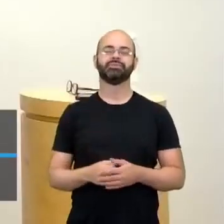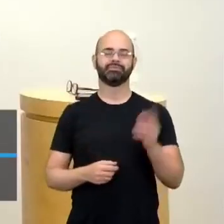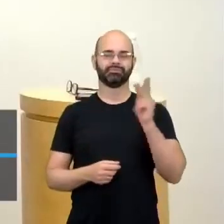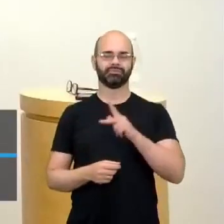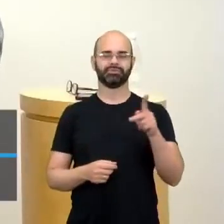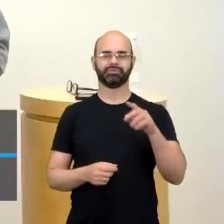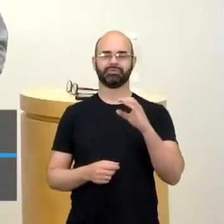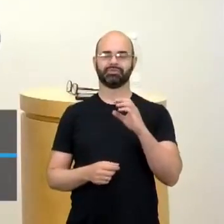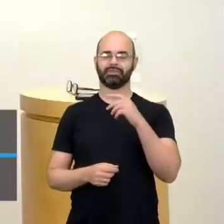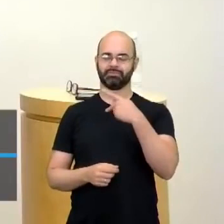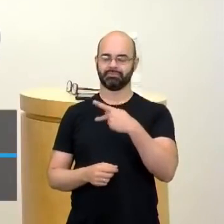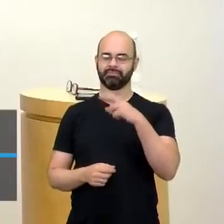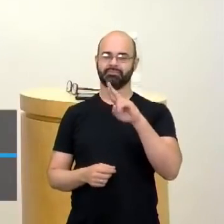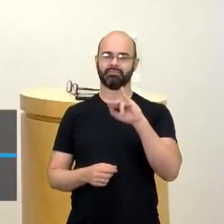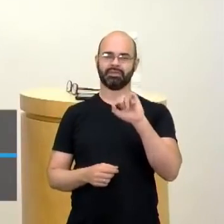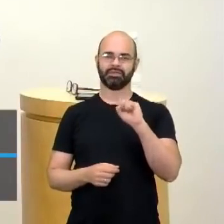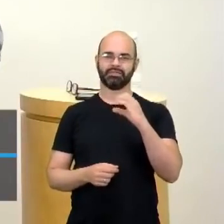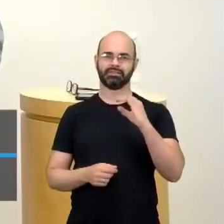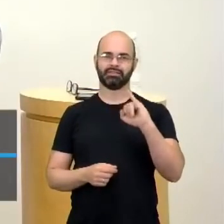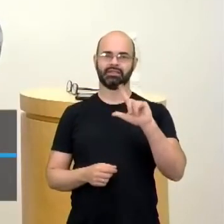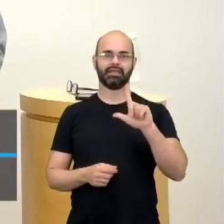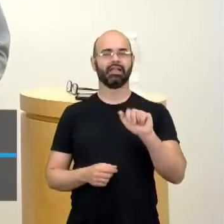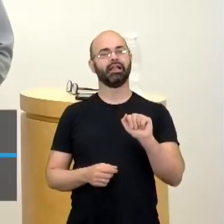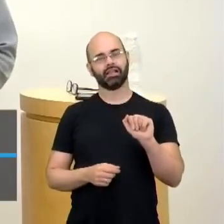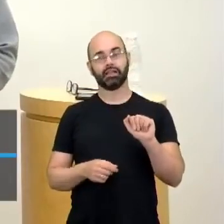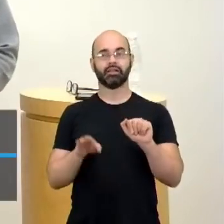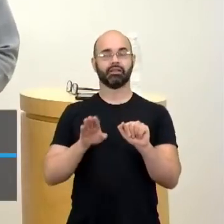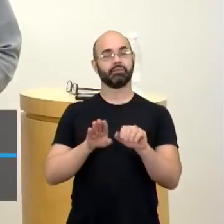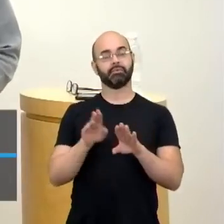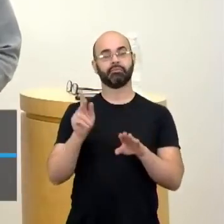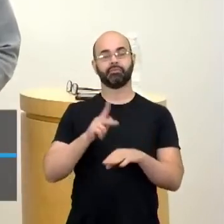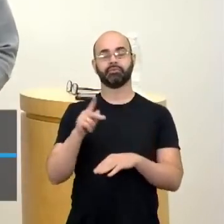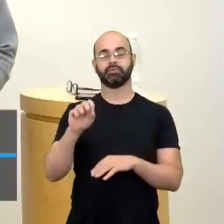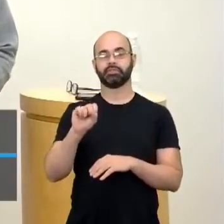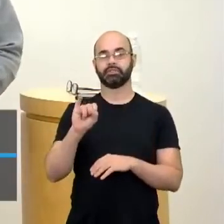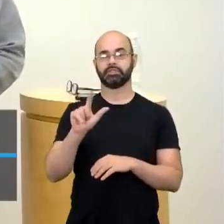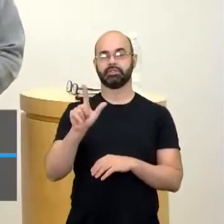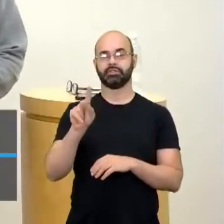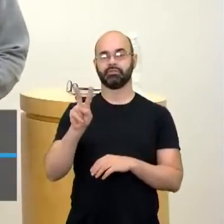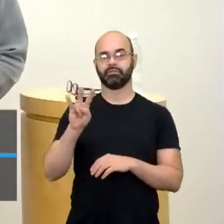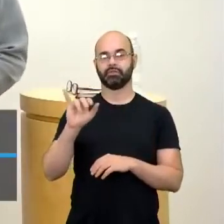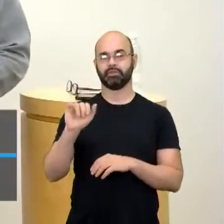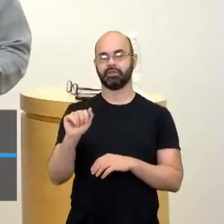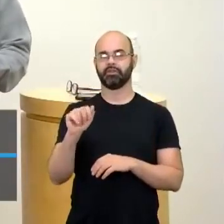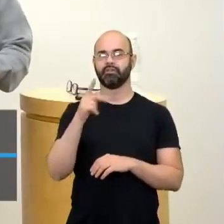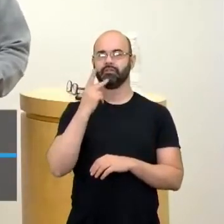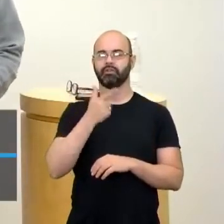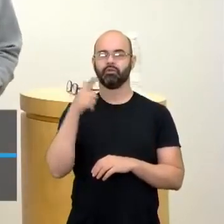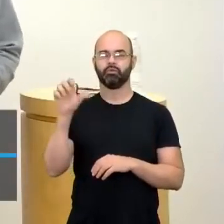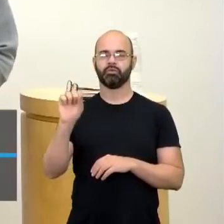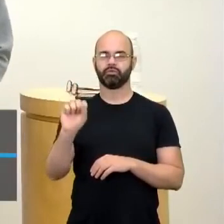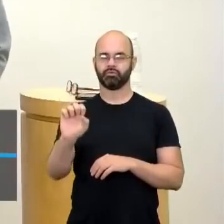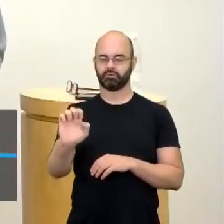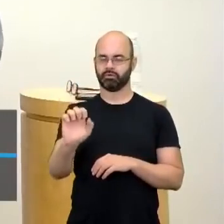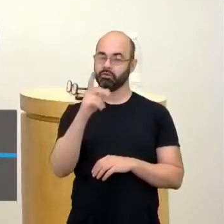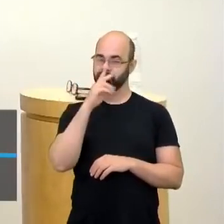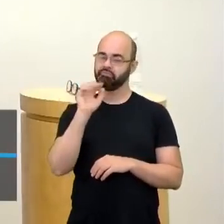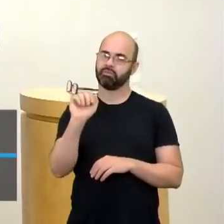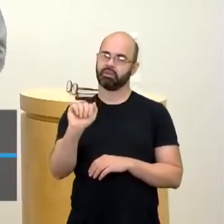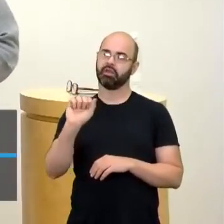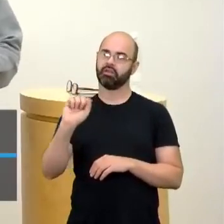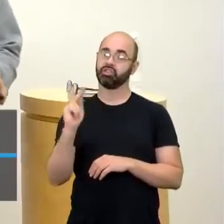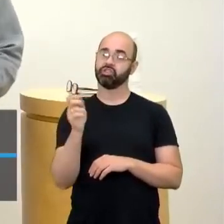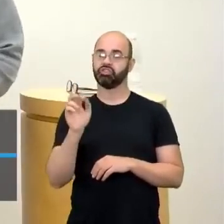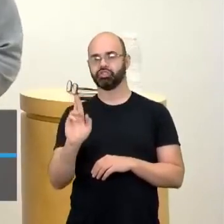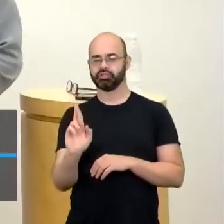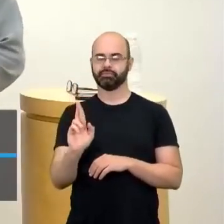Priscila, lá da escola Iná, tá bom? E professora Silvia, falando do Escher também, né, que é outro artista plástico aí que trabalha muito com esses conceitos aí